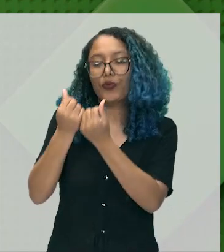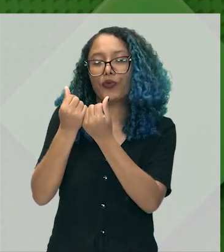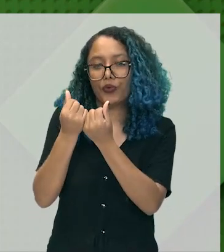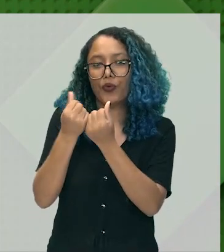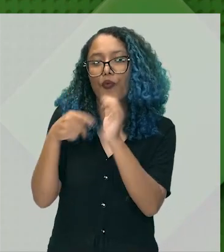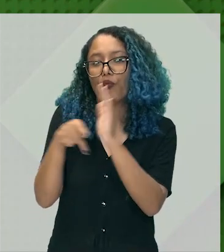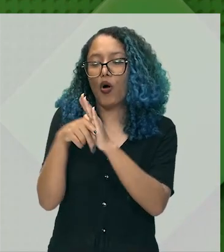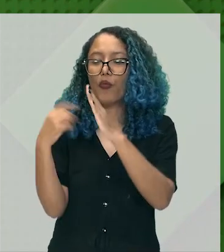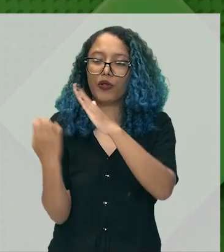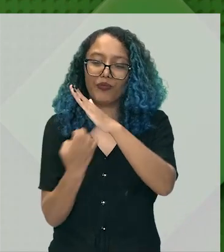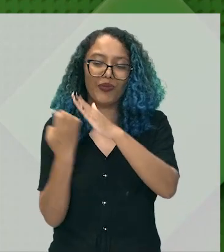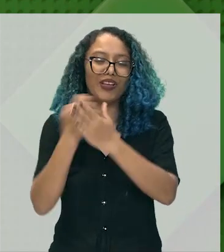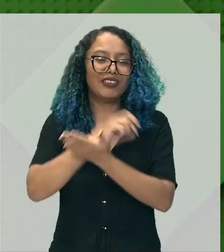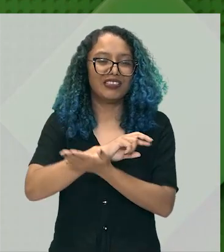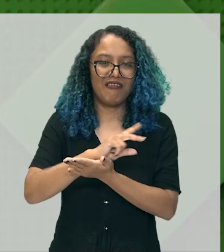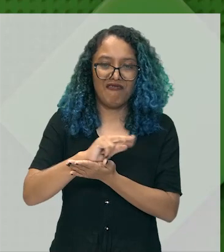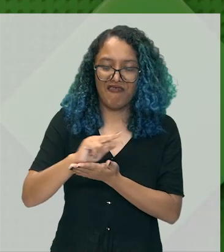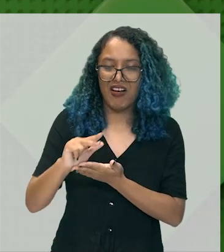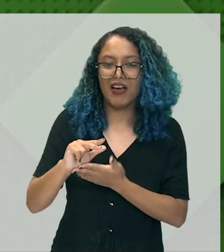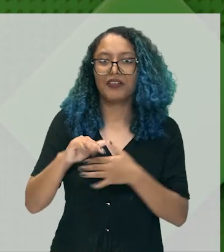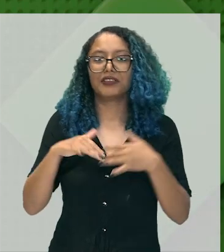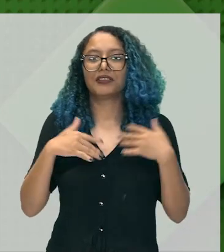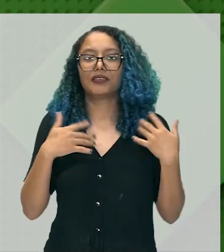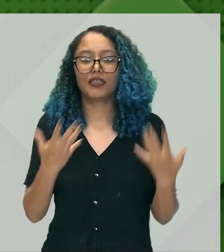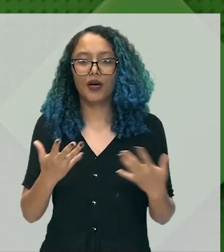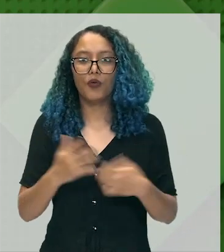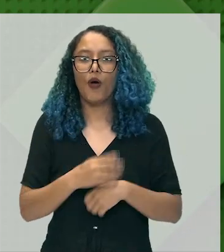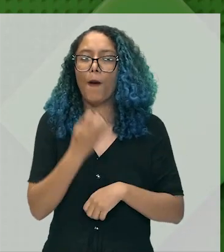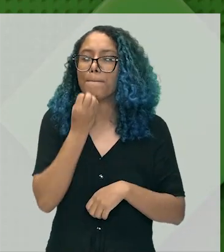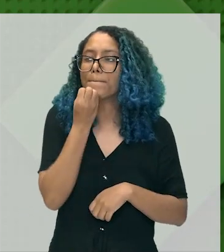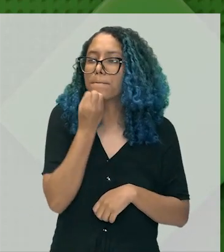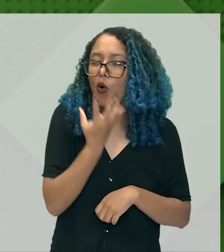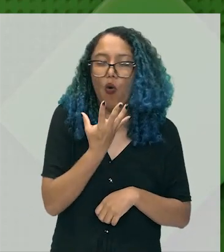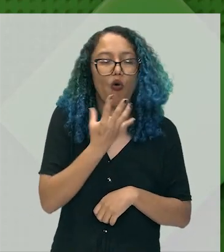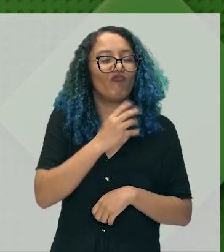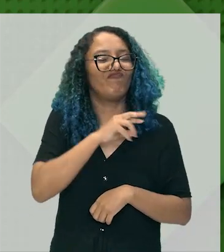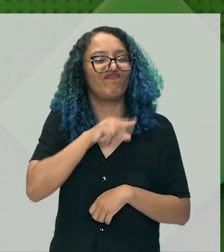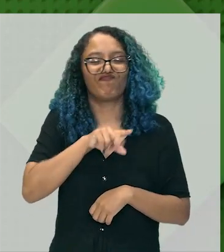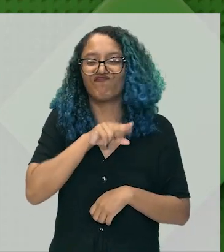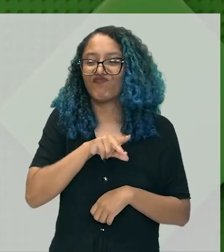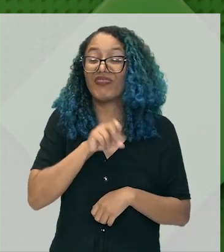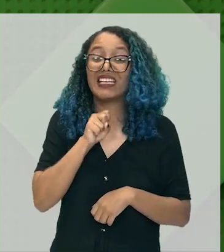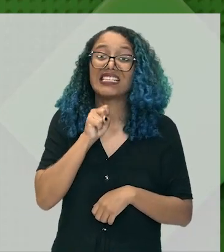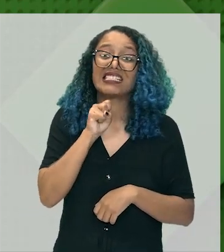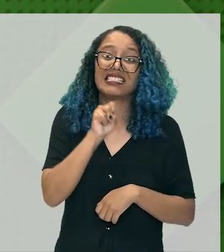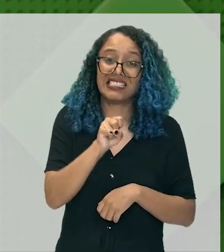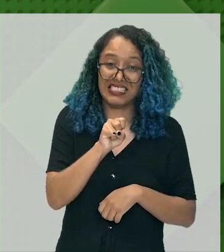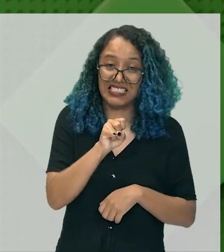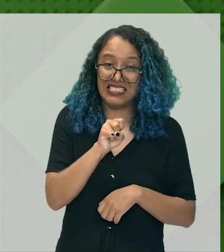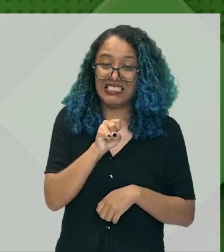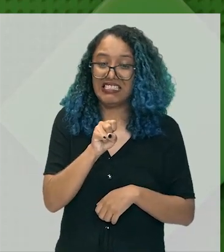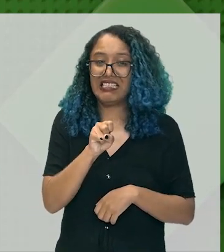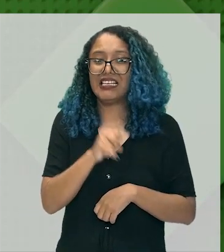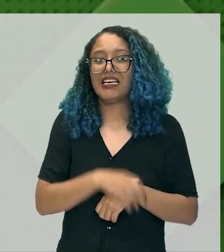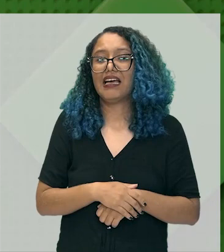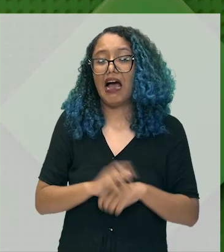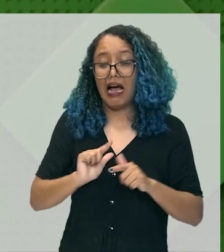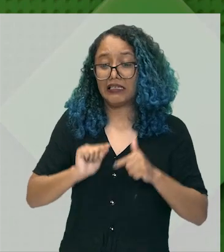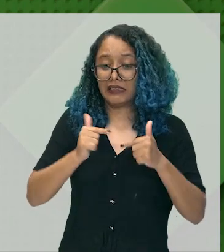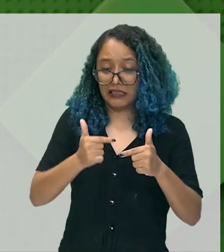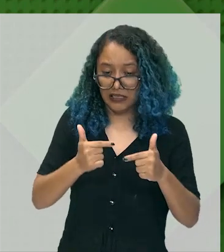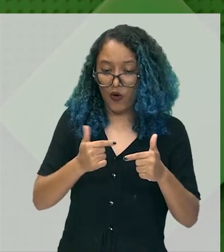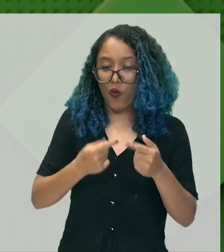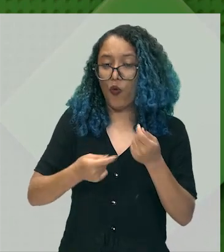Então, isso é insustentável quando essa atividade econômica degrada o meio